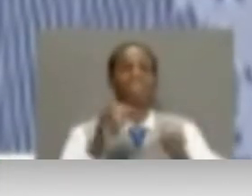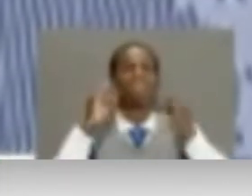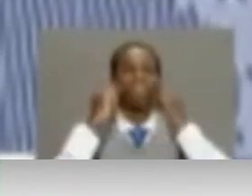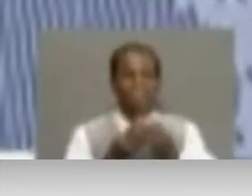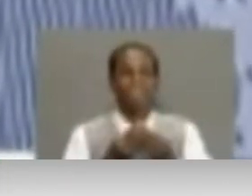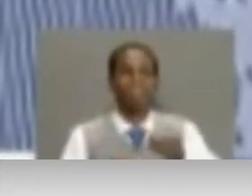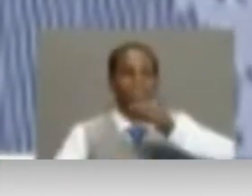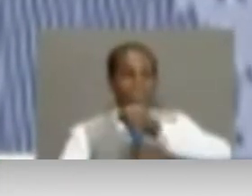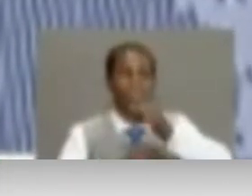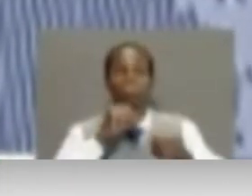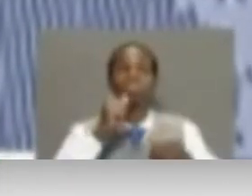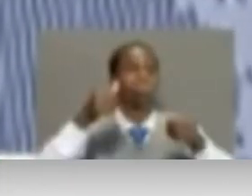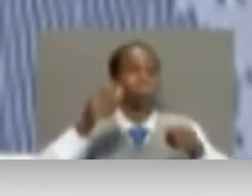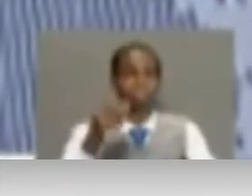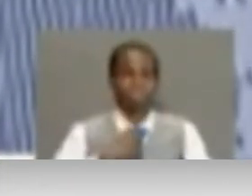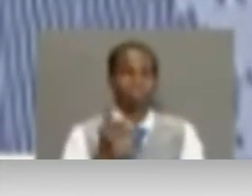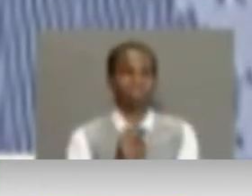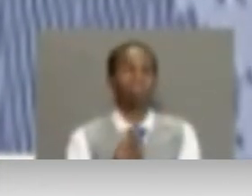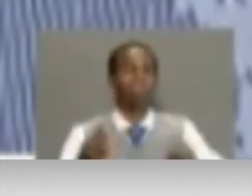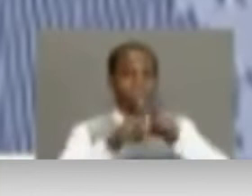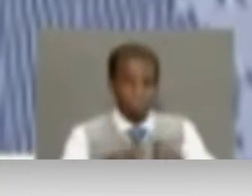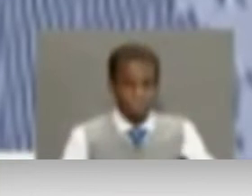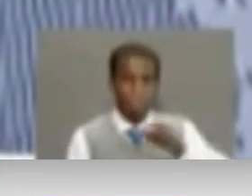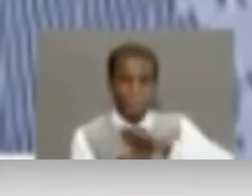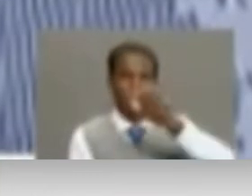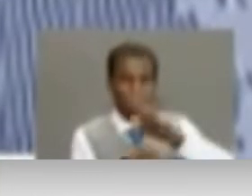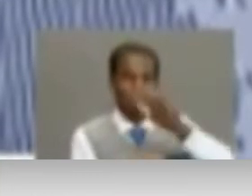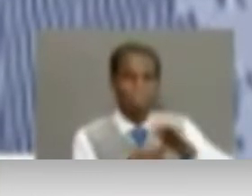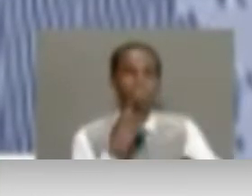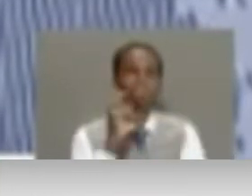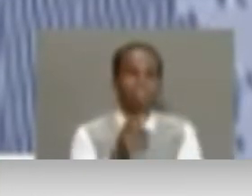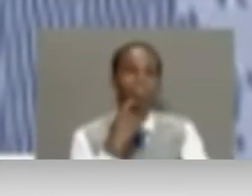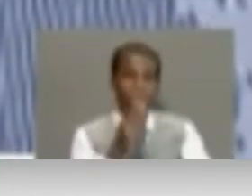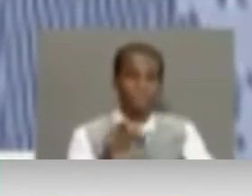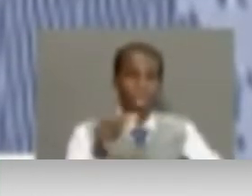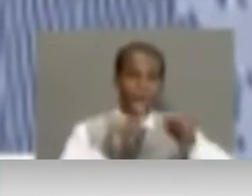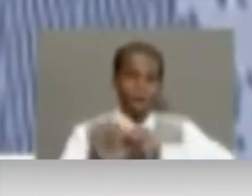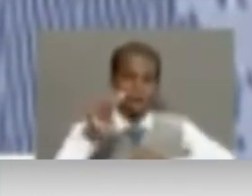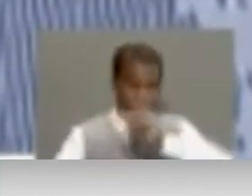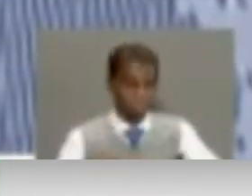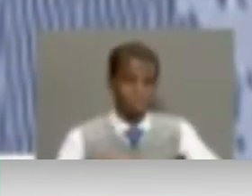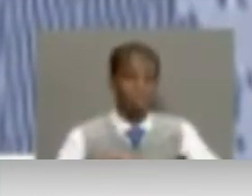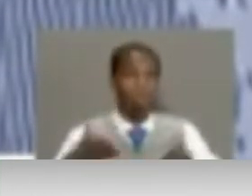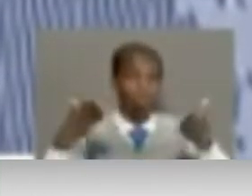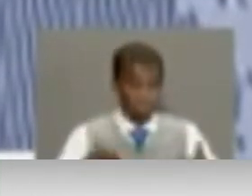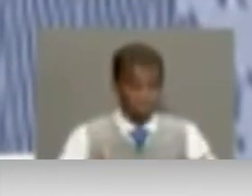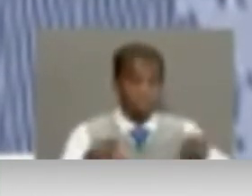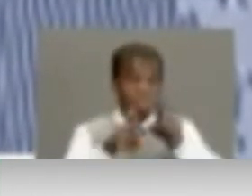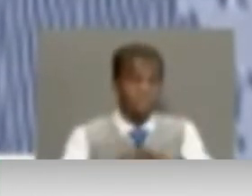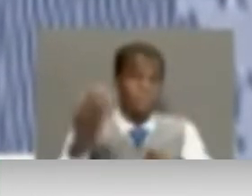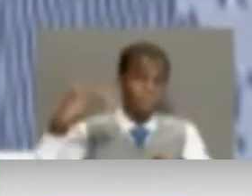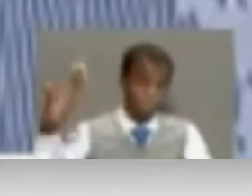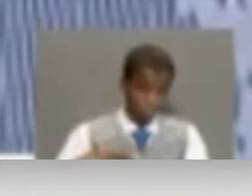houve observância da Constituição, da lei e dos estatutos, bem como do regulamento eleitoral desta força política, não deve ser, de